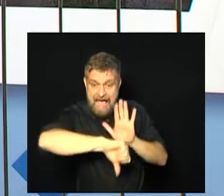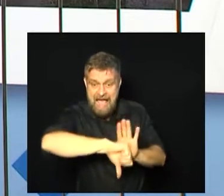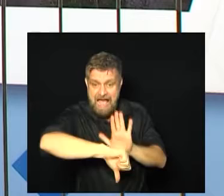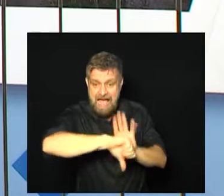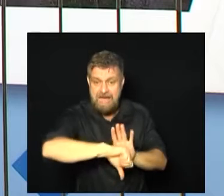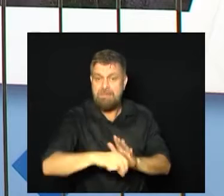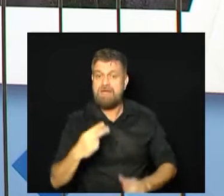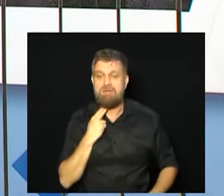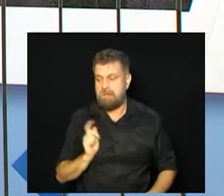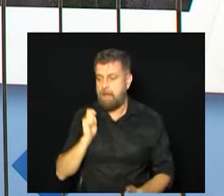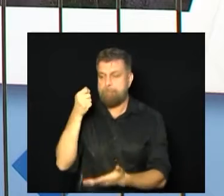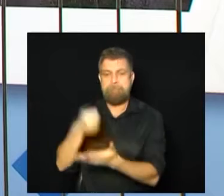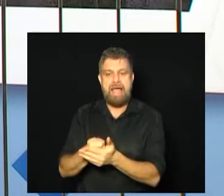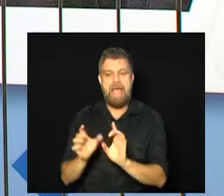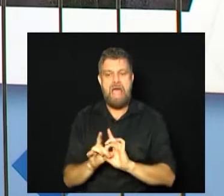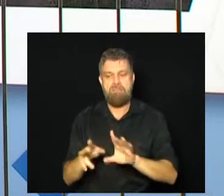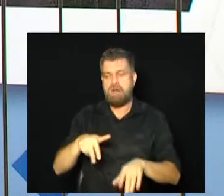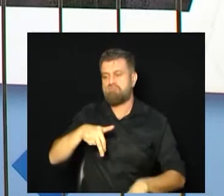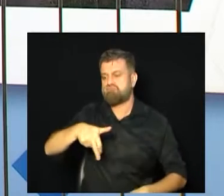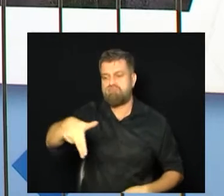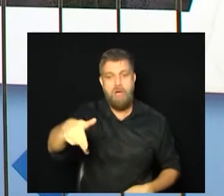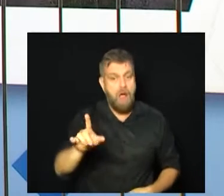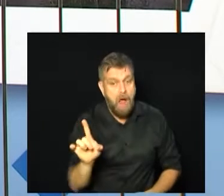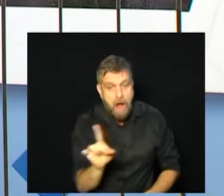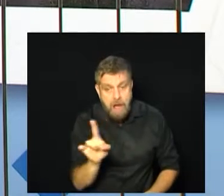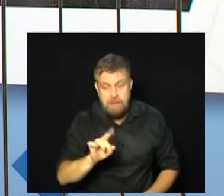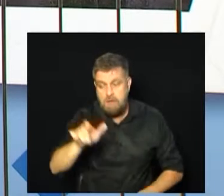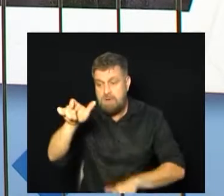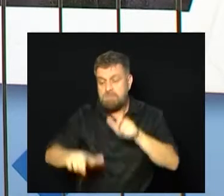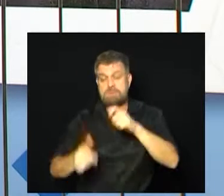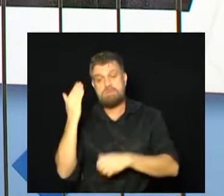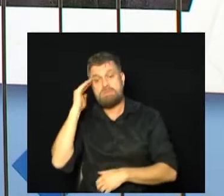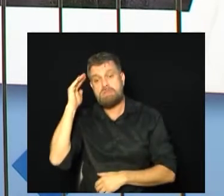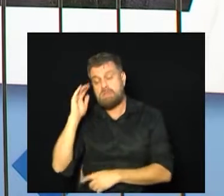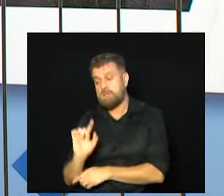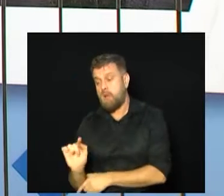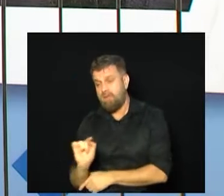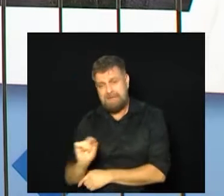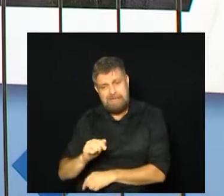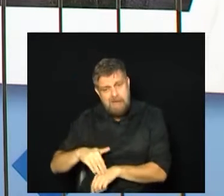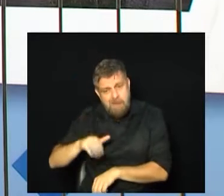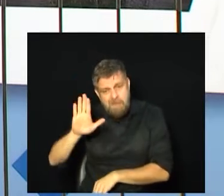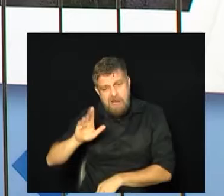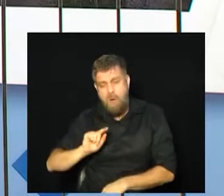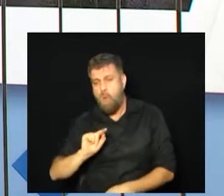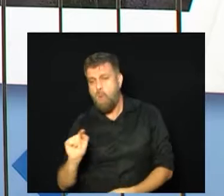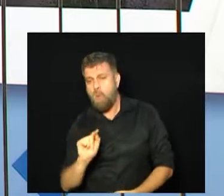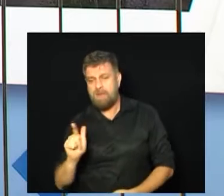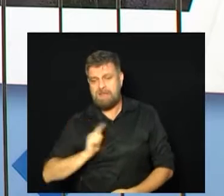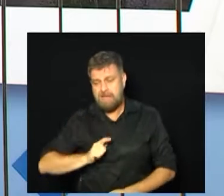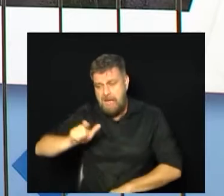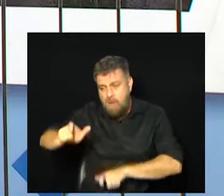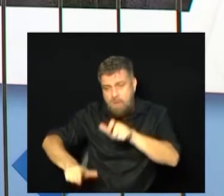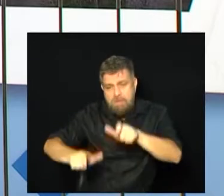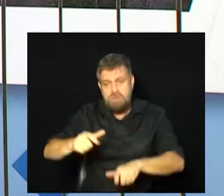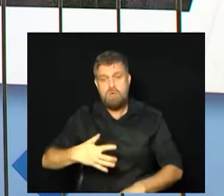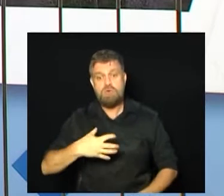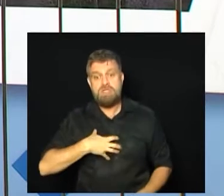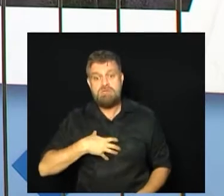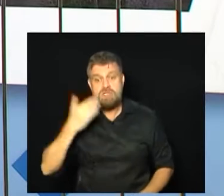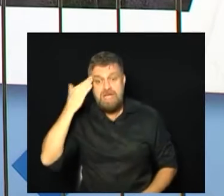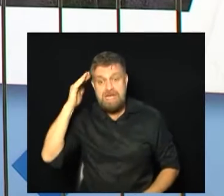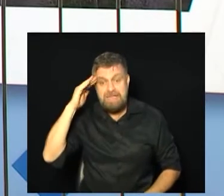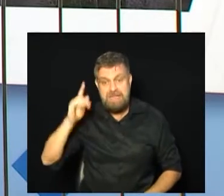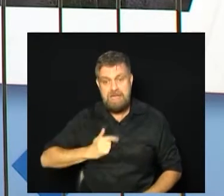é inafiançável, inclusive. Então, é importante que as pessoas entendam, né, cada vez mais, e para algumas pessoas a única maneira delas entenderem